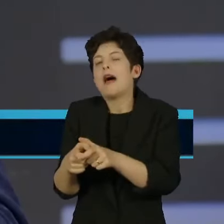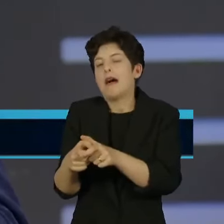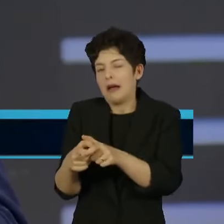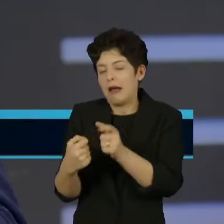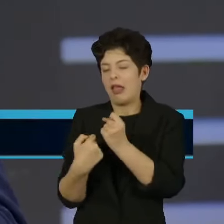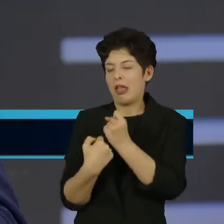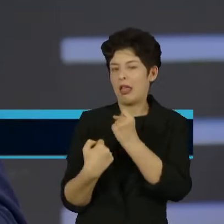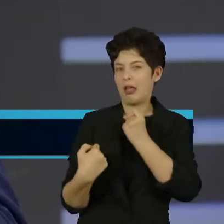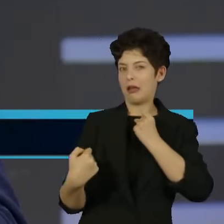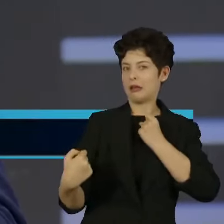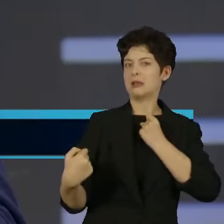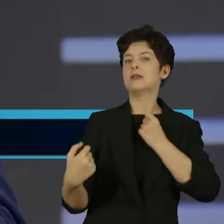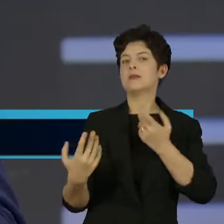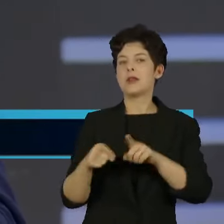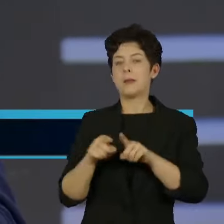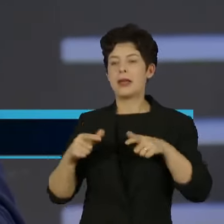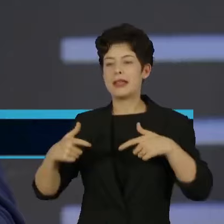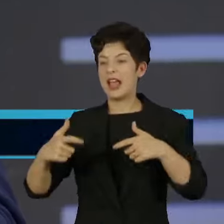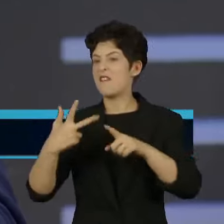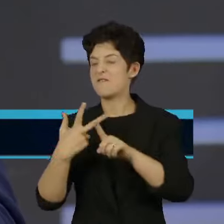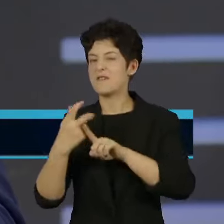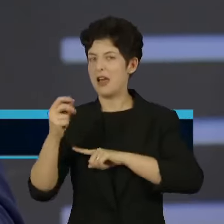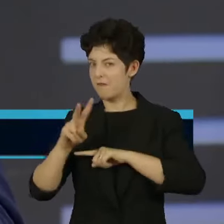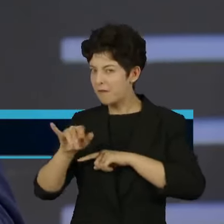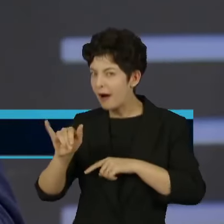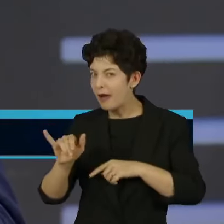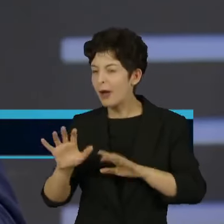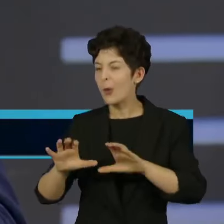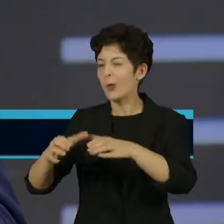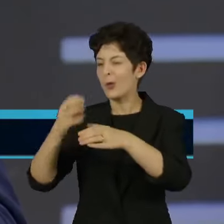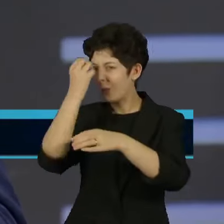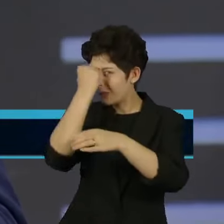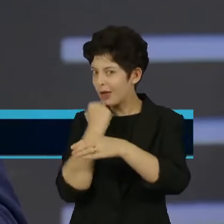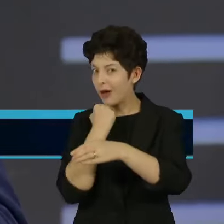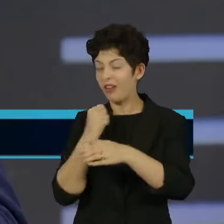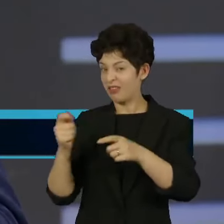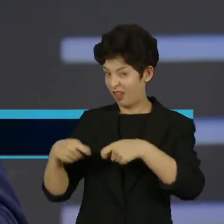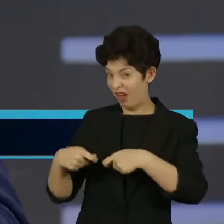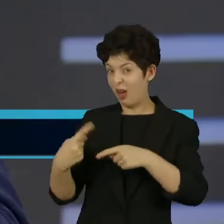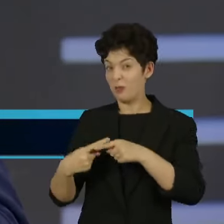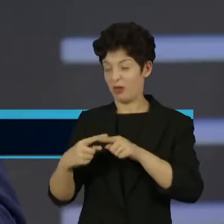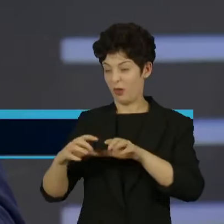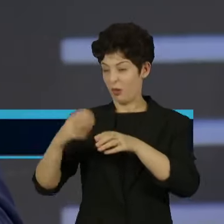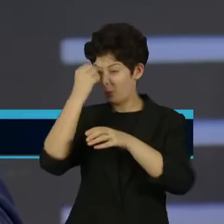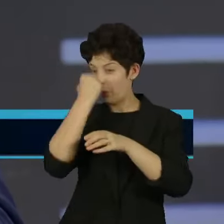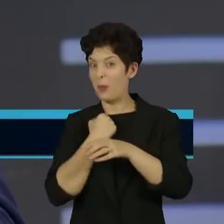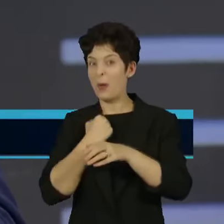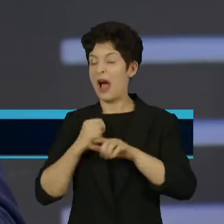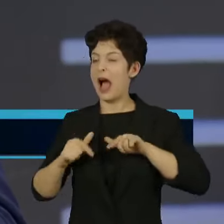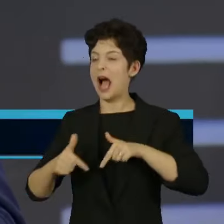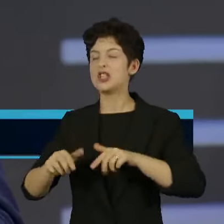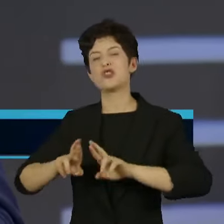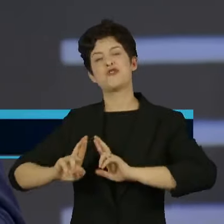é muito difícil você falar que vai vencer definitivamente um grupo terrorista, porque o grupo terrorista age diferente